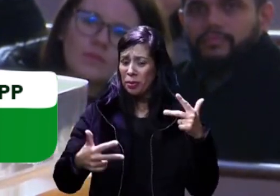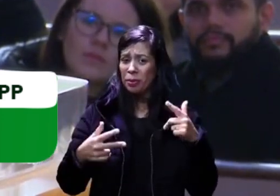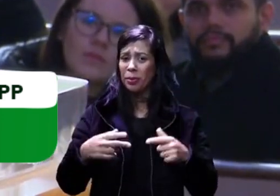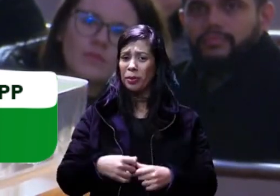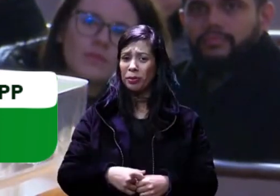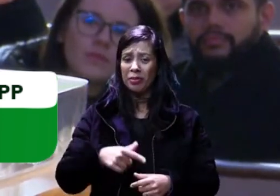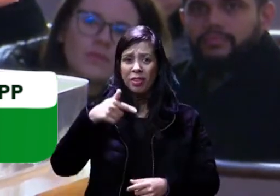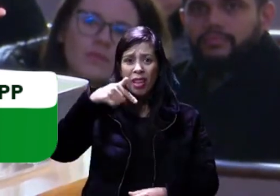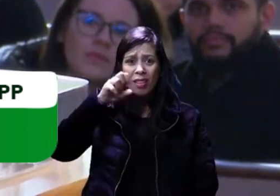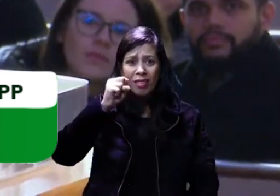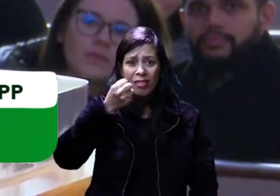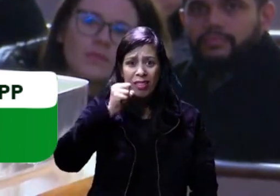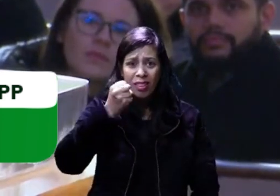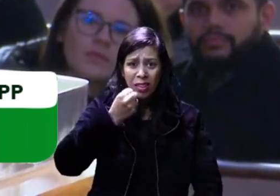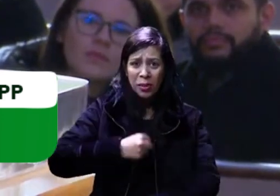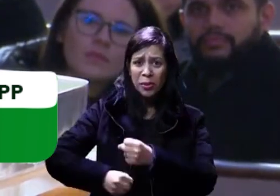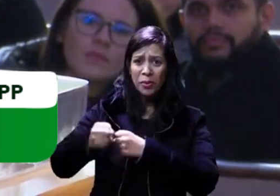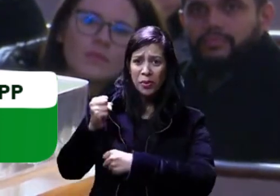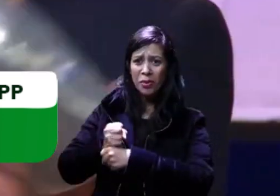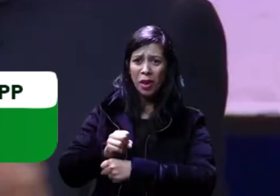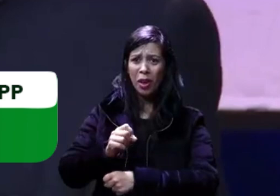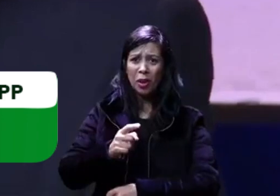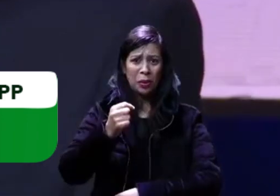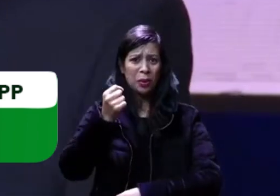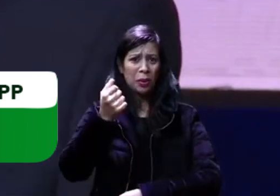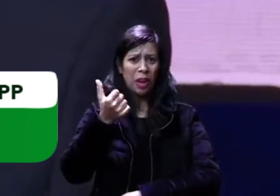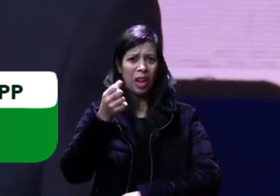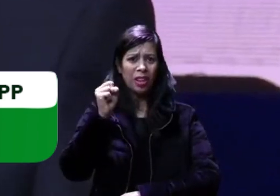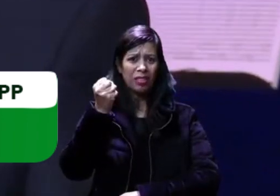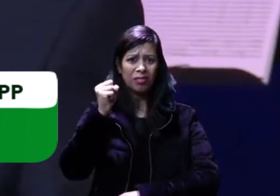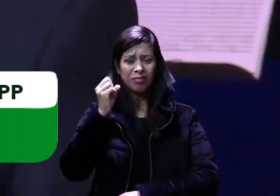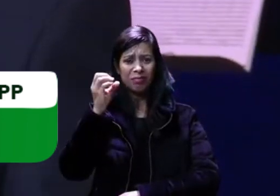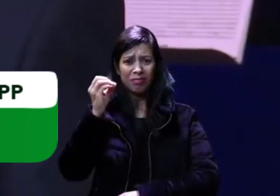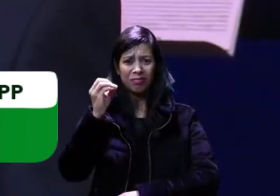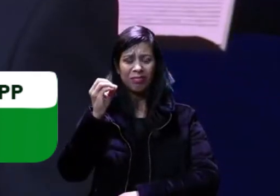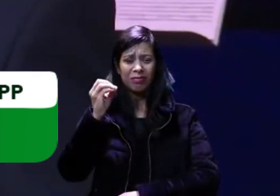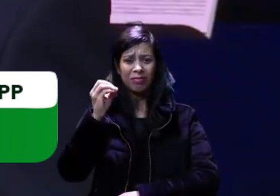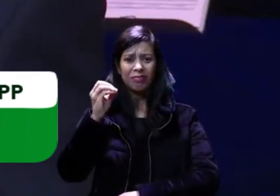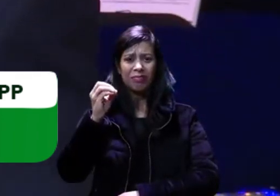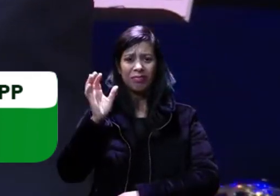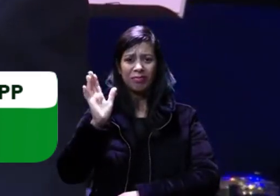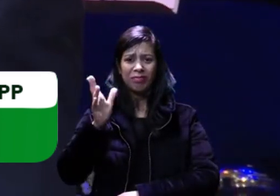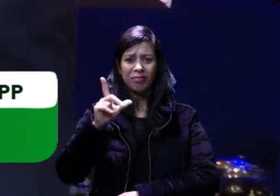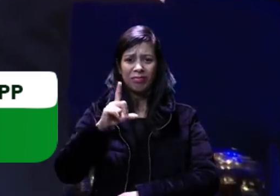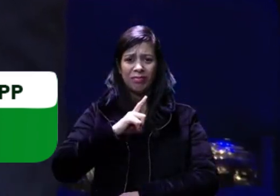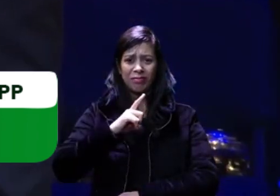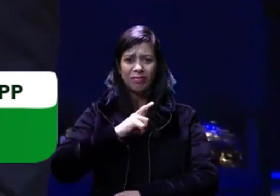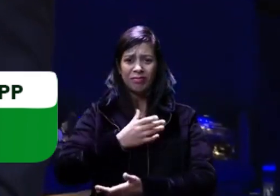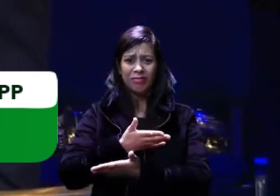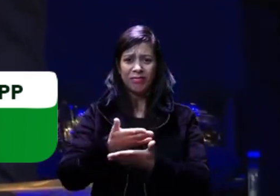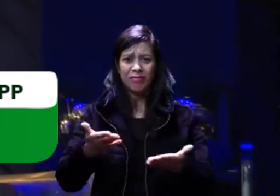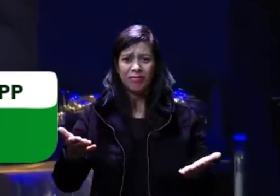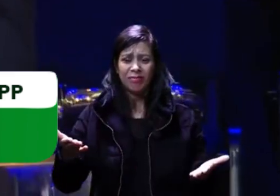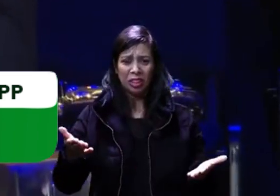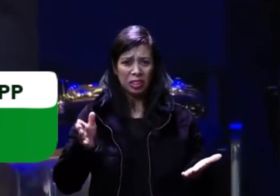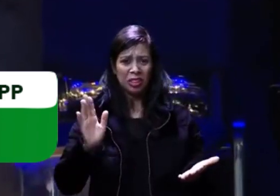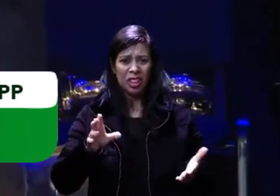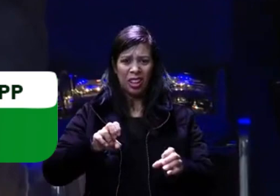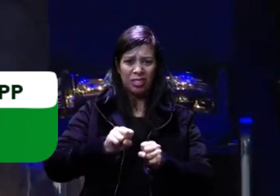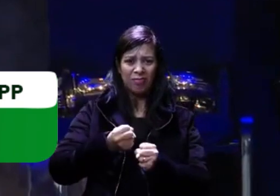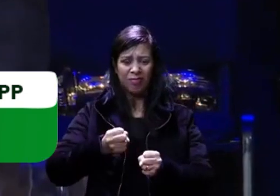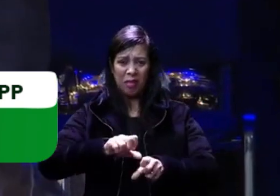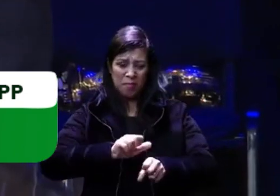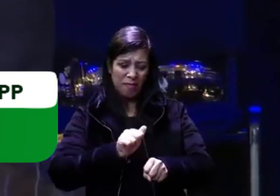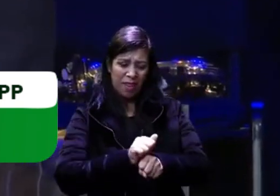78 anos que foi dado, deve ter 80 anos que foi feito esse cantil. Ele tem algumas marcas aqui, ó, umas pancadas que deram nele